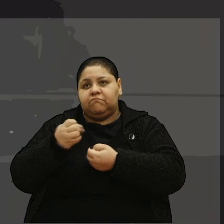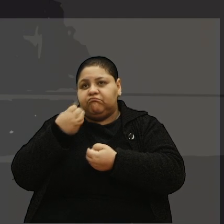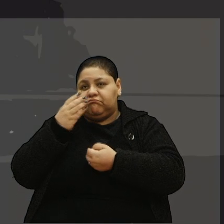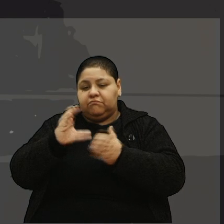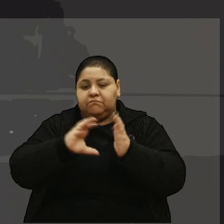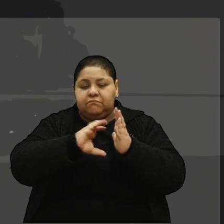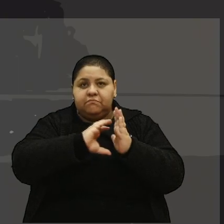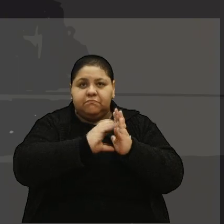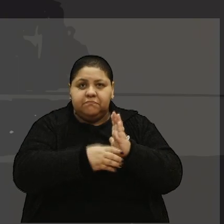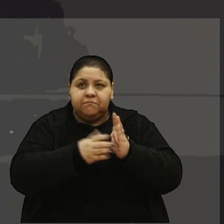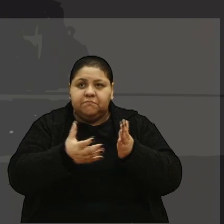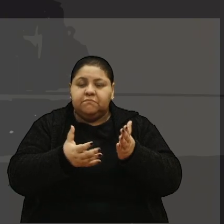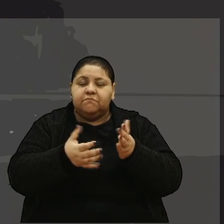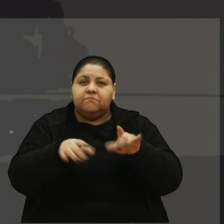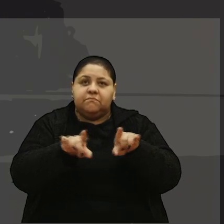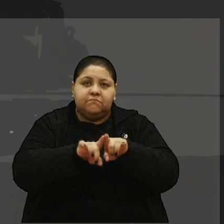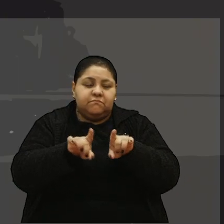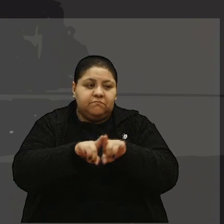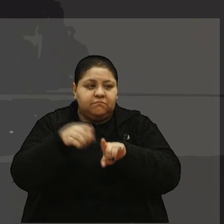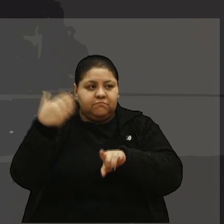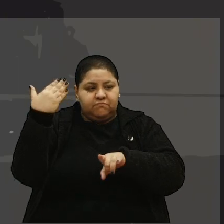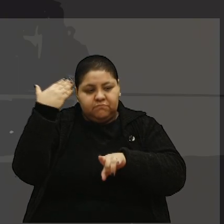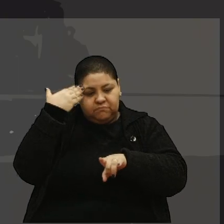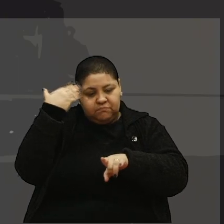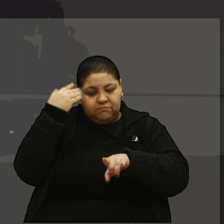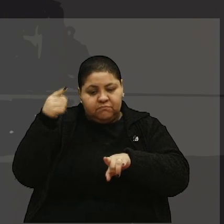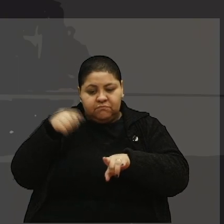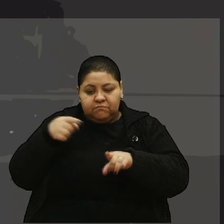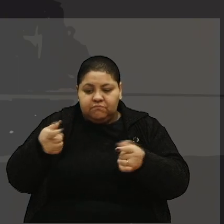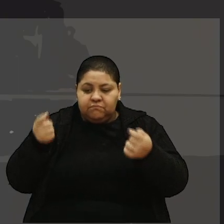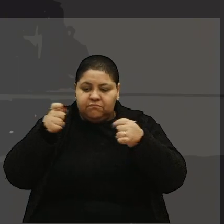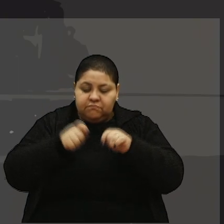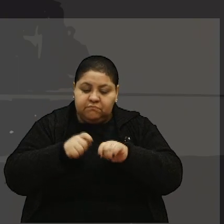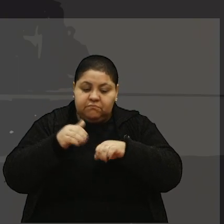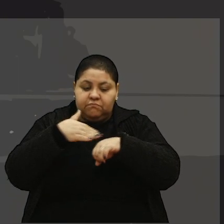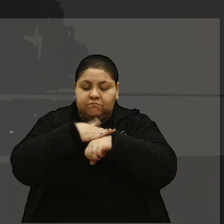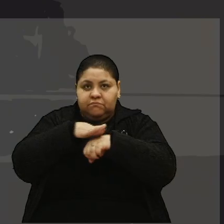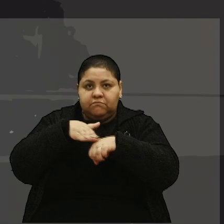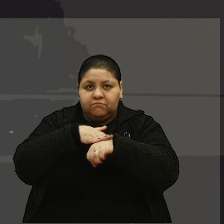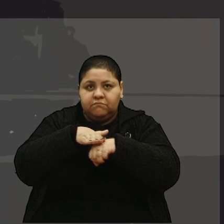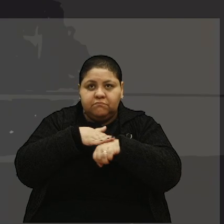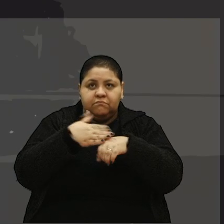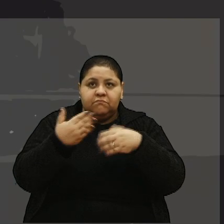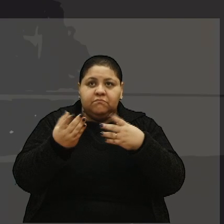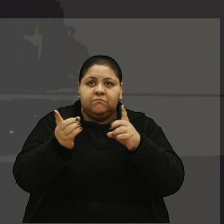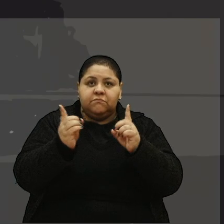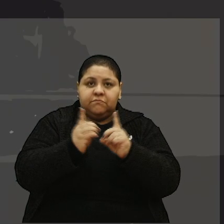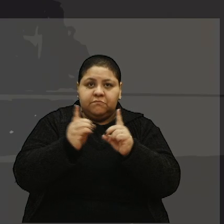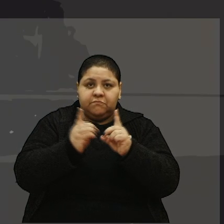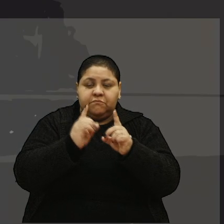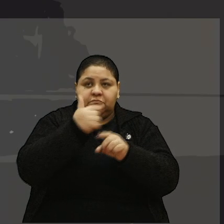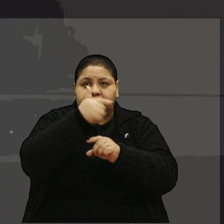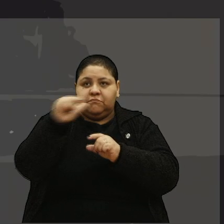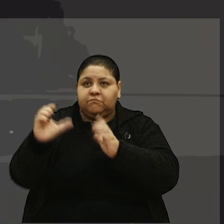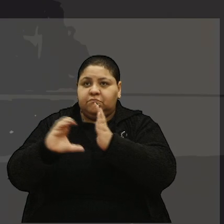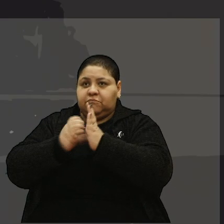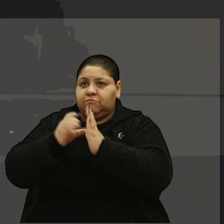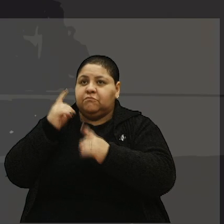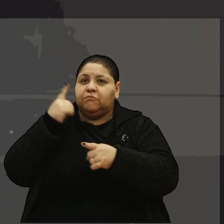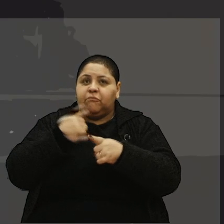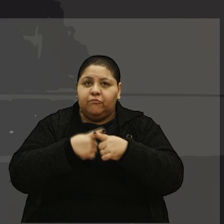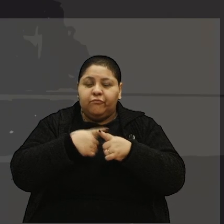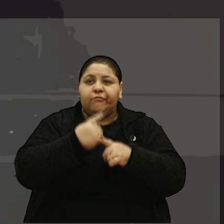política, inclusive sabendo que é preciso conversar e dialogar com os demais partidos, porque